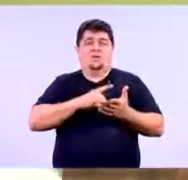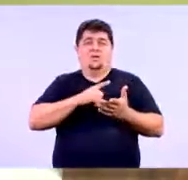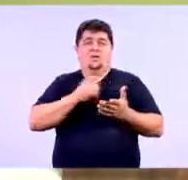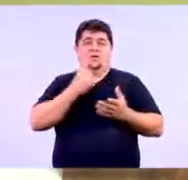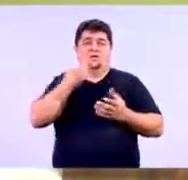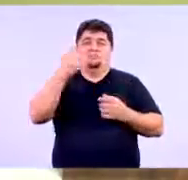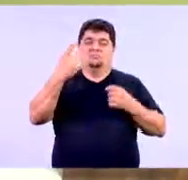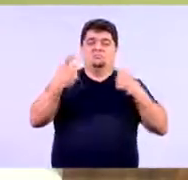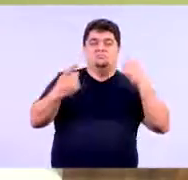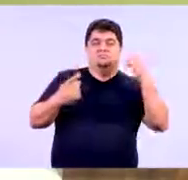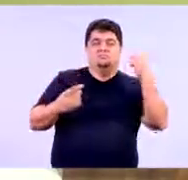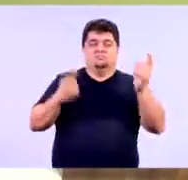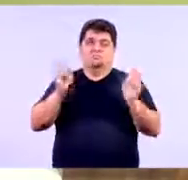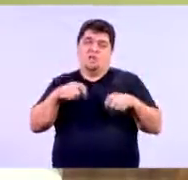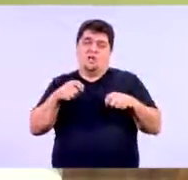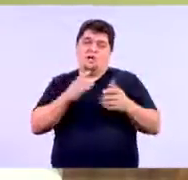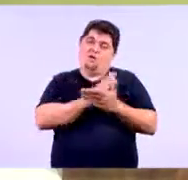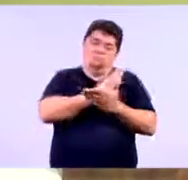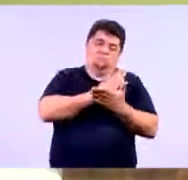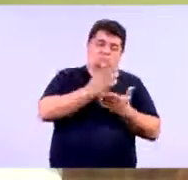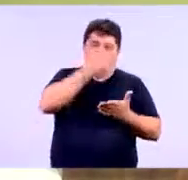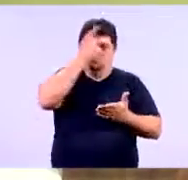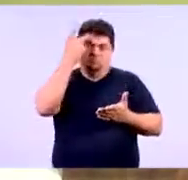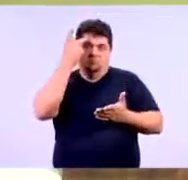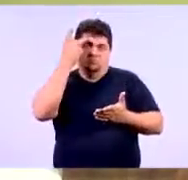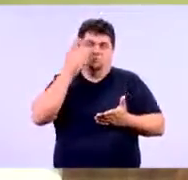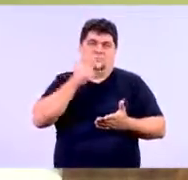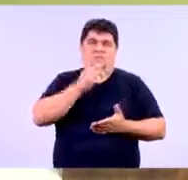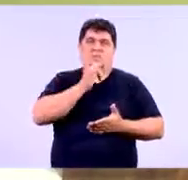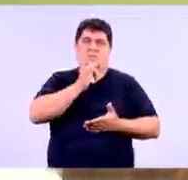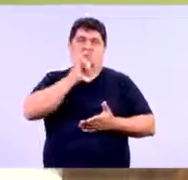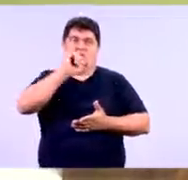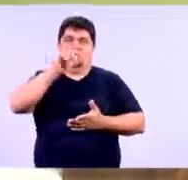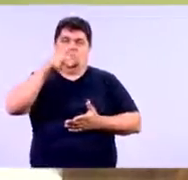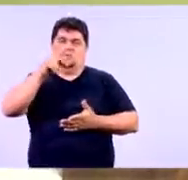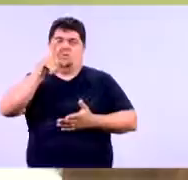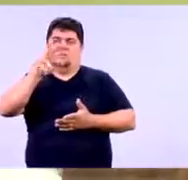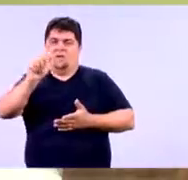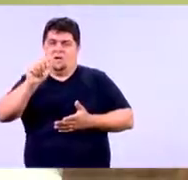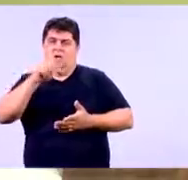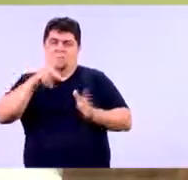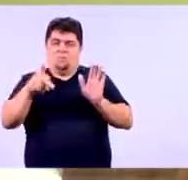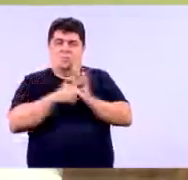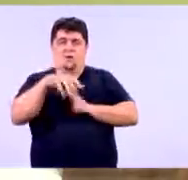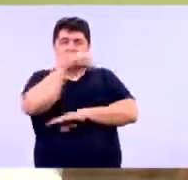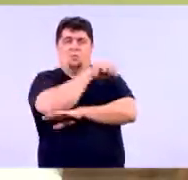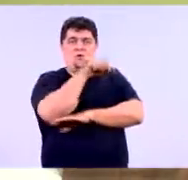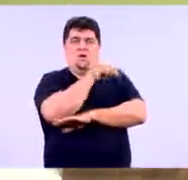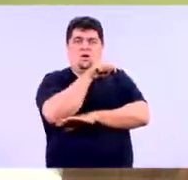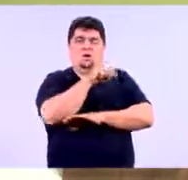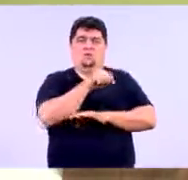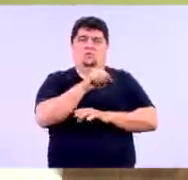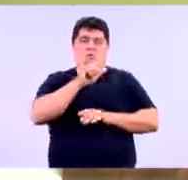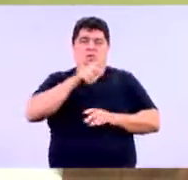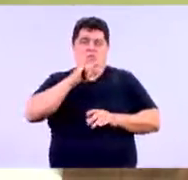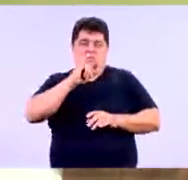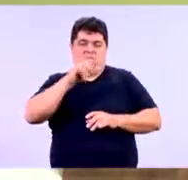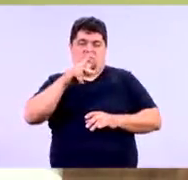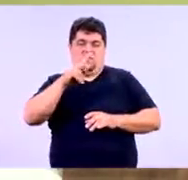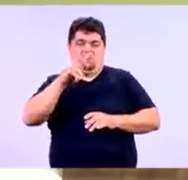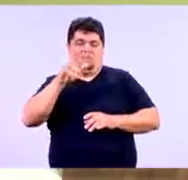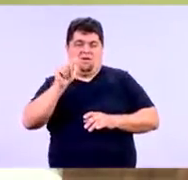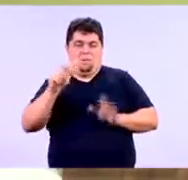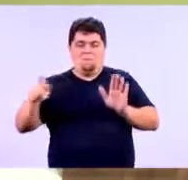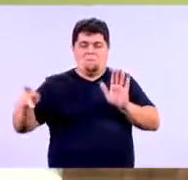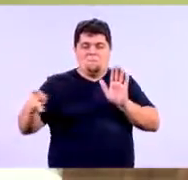só paga determinadas pessoas. Pensem comigo. O IPVA é vinculado ao veículo. Imposto que é vinculado à propriedade